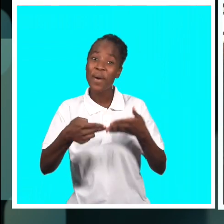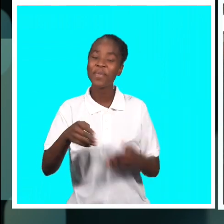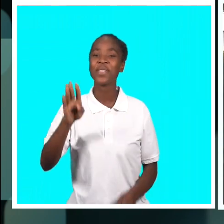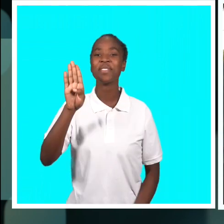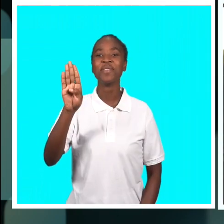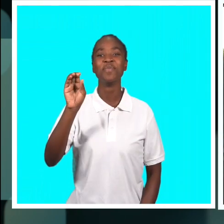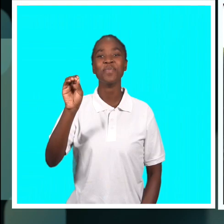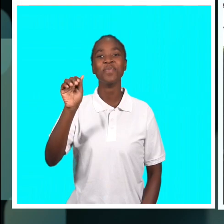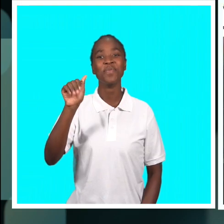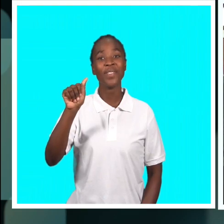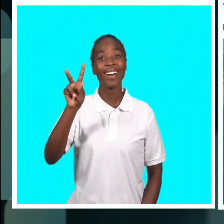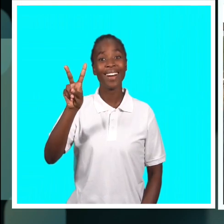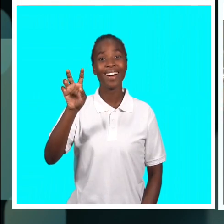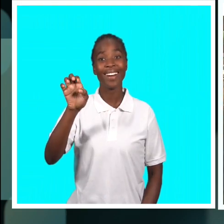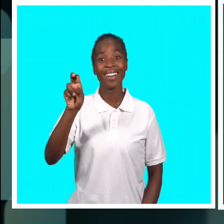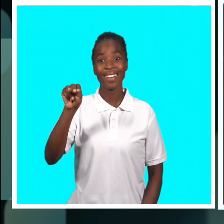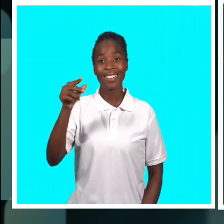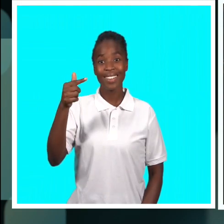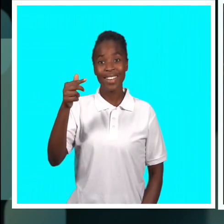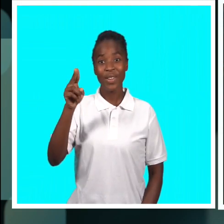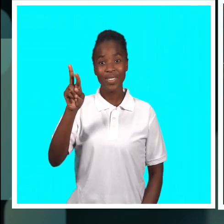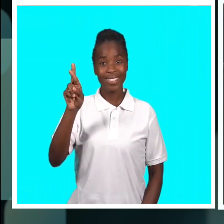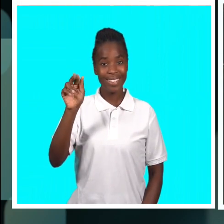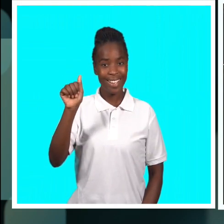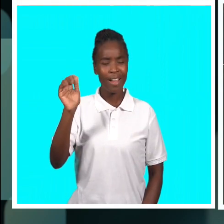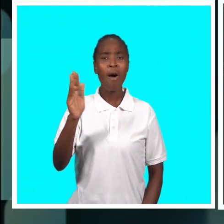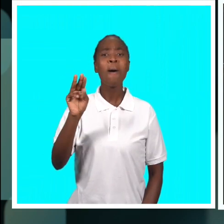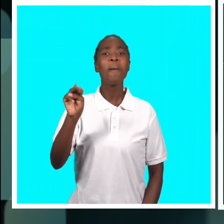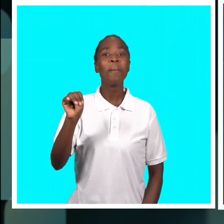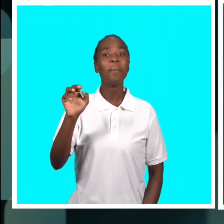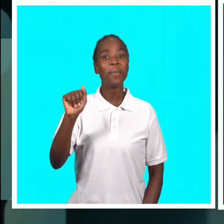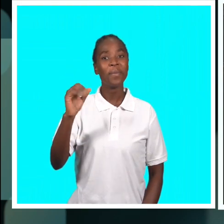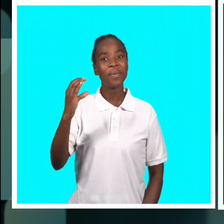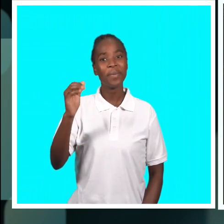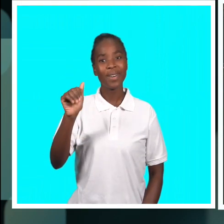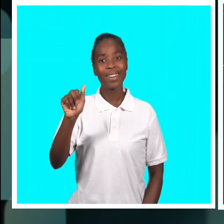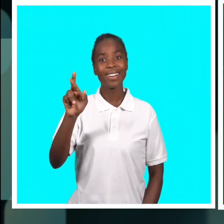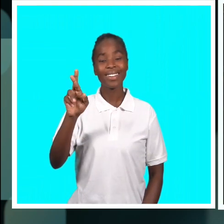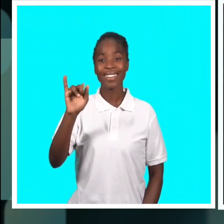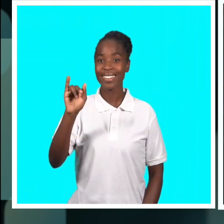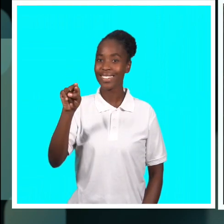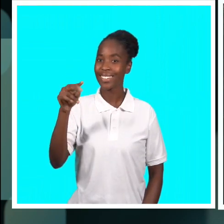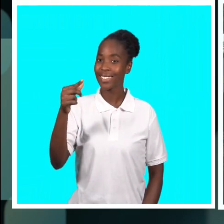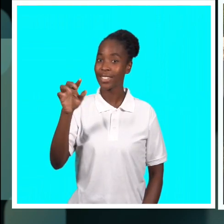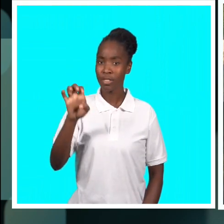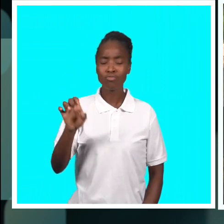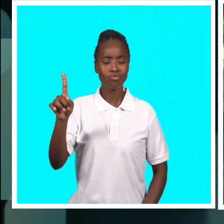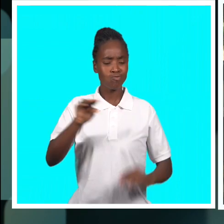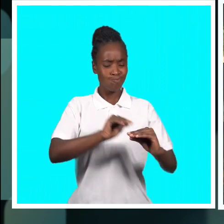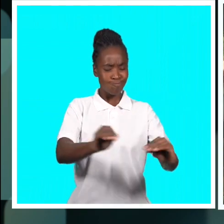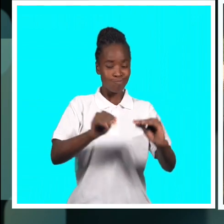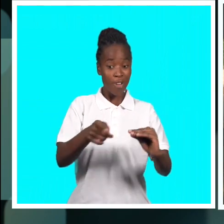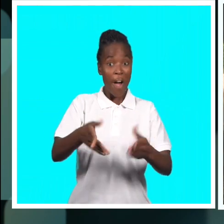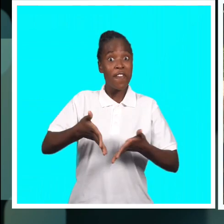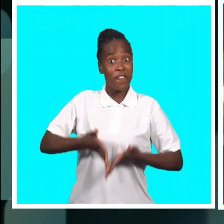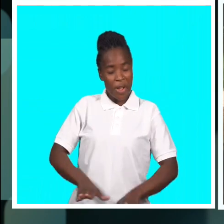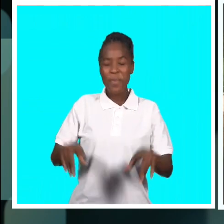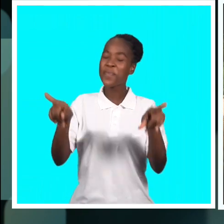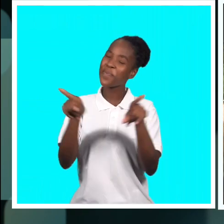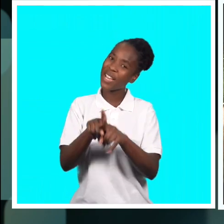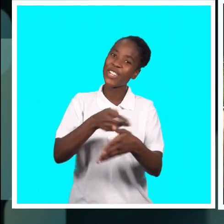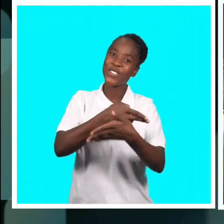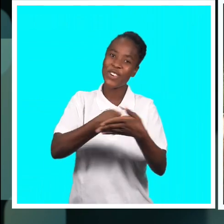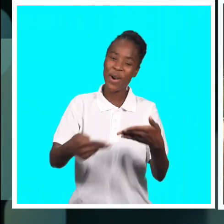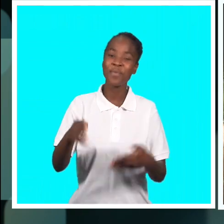Este é Boaventura macar filho ele aprendeu a